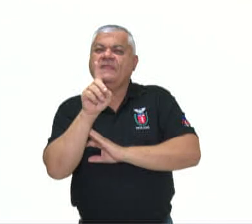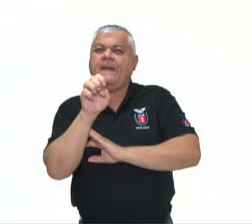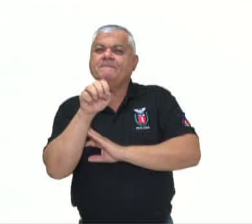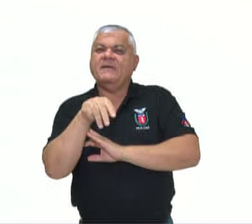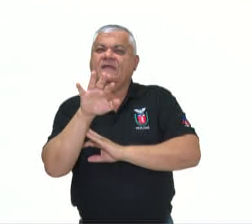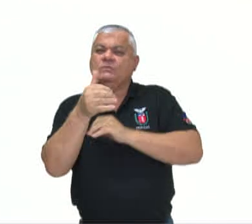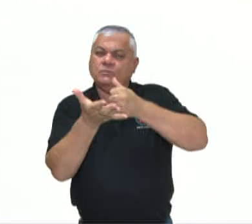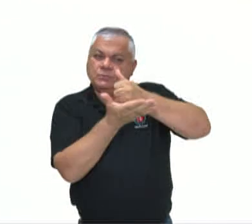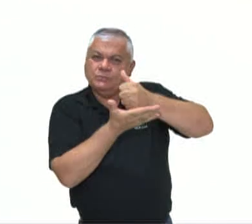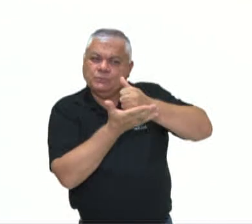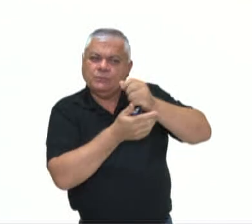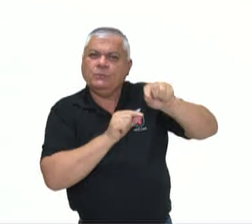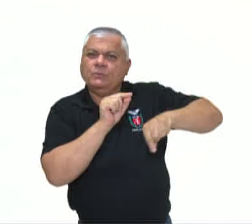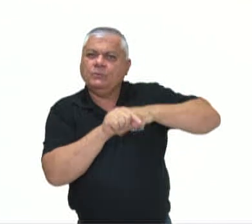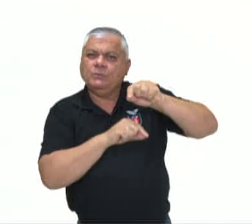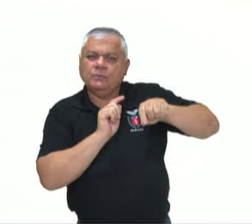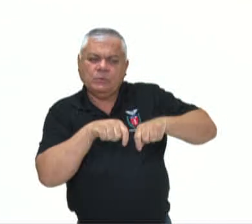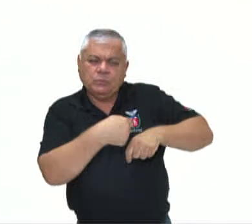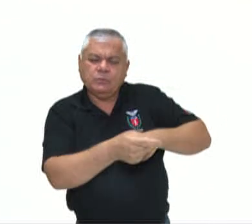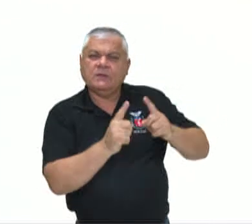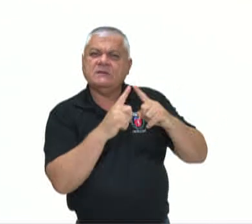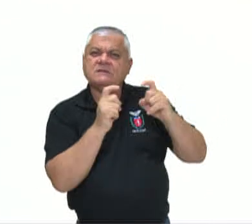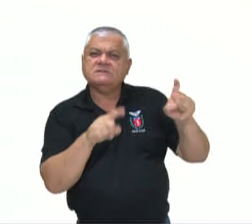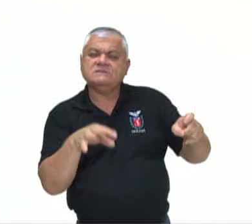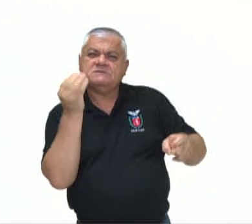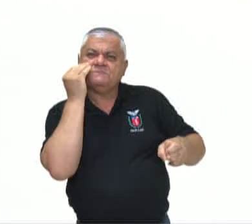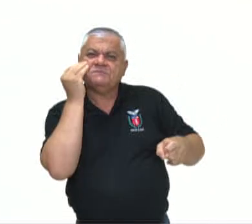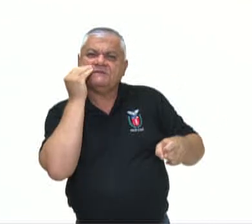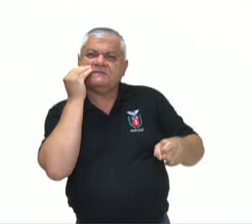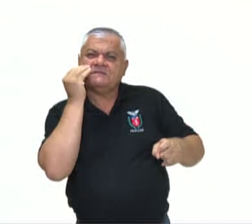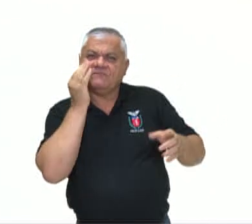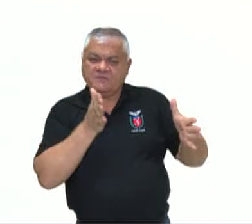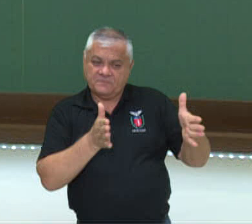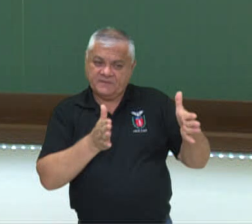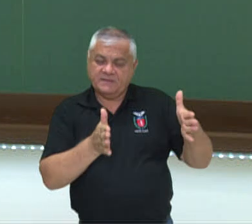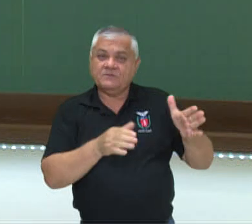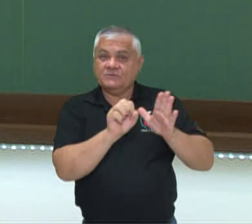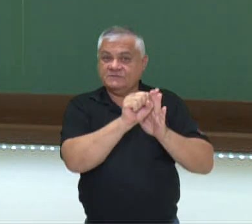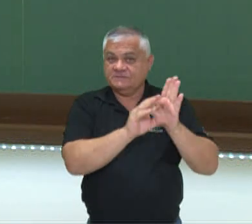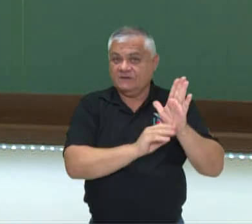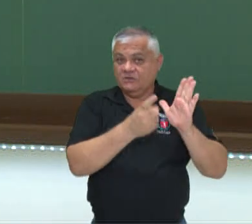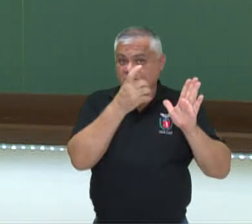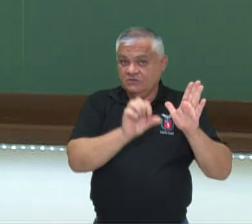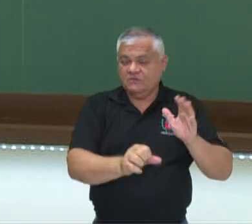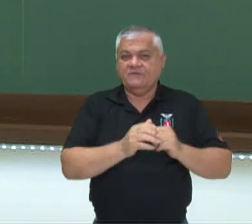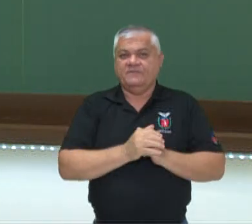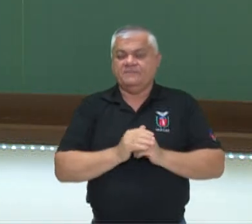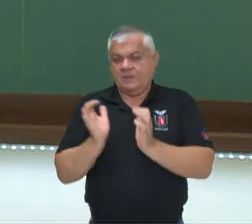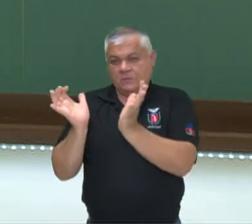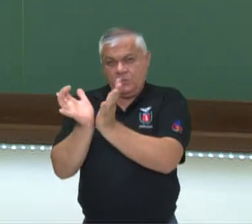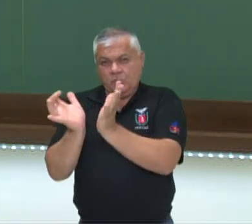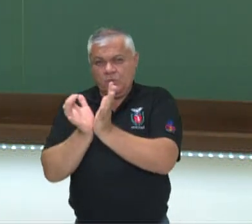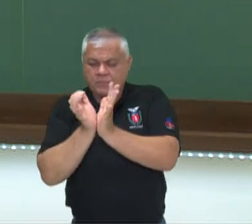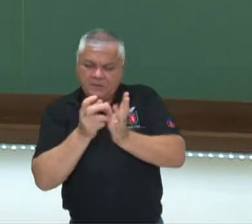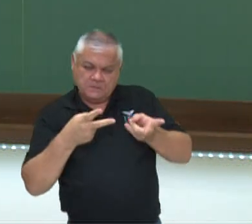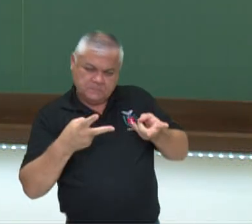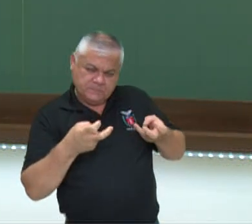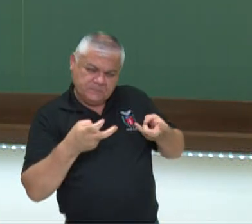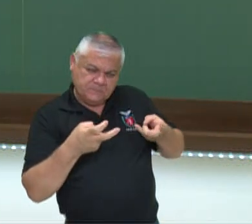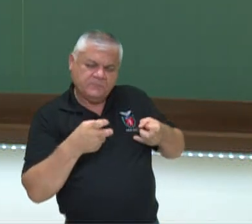nos paradigmas científicos experimentadas no século XIX. Então, eles observaram aqueles problemas